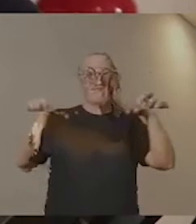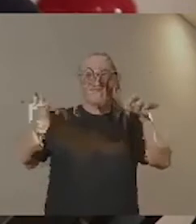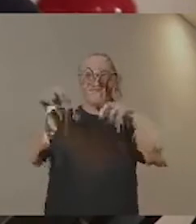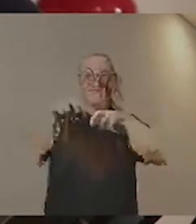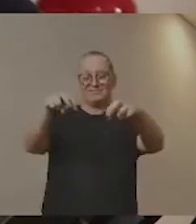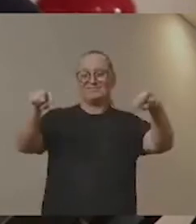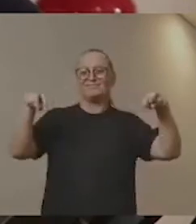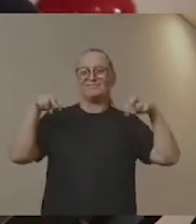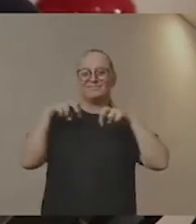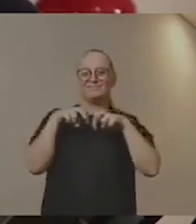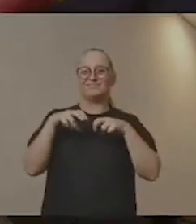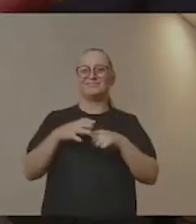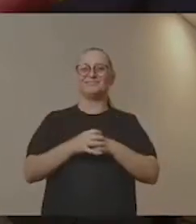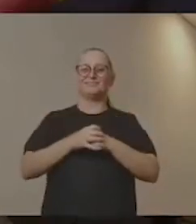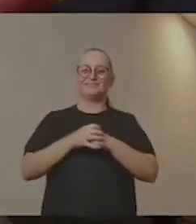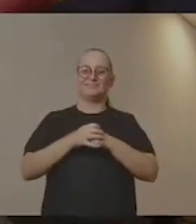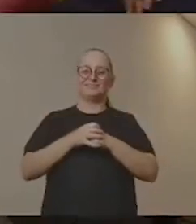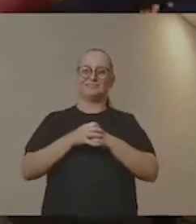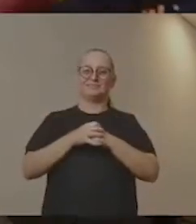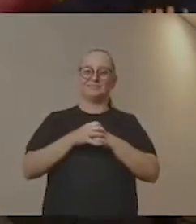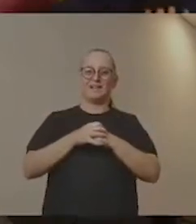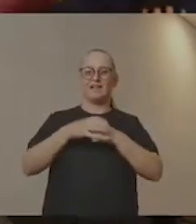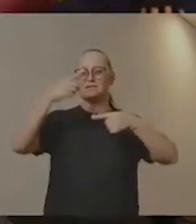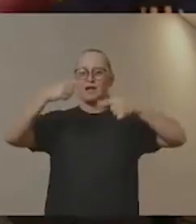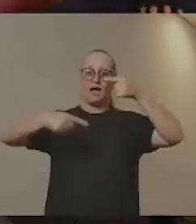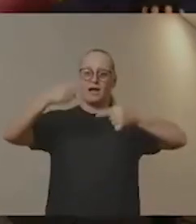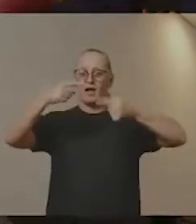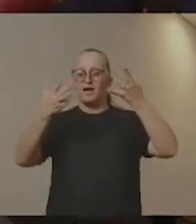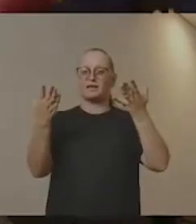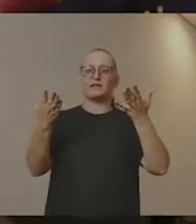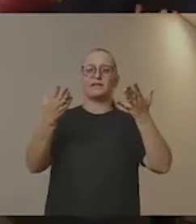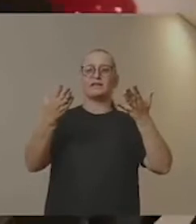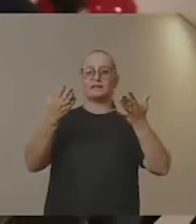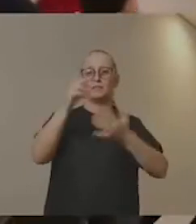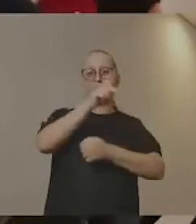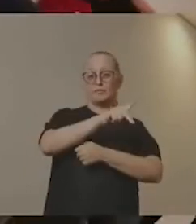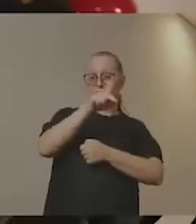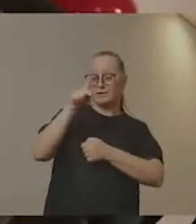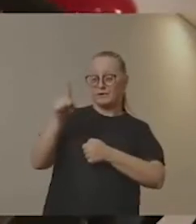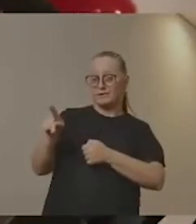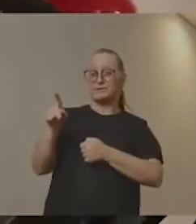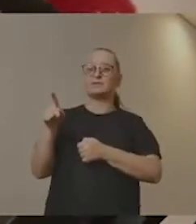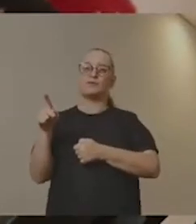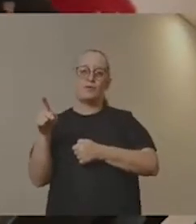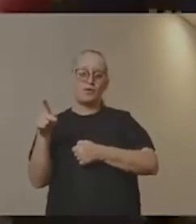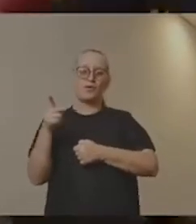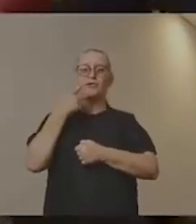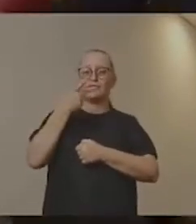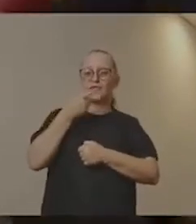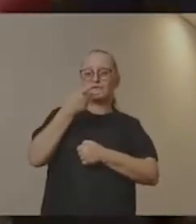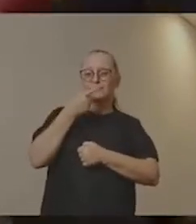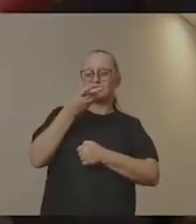conversa. Roda de conversa. A gente conversa o que está acontecendo na sala, perfeito, quem está bagunçando mais. Que são, em